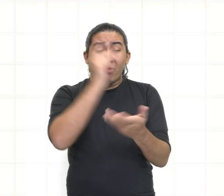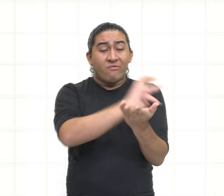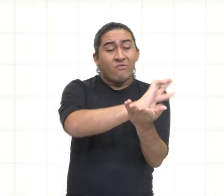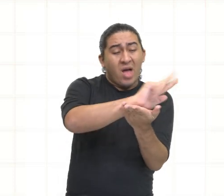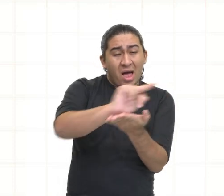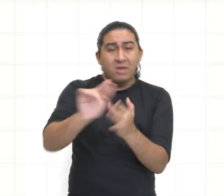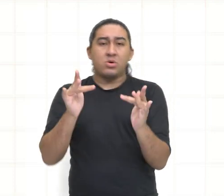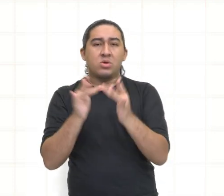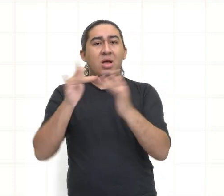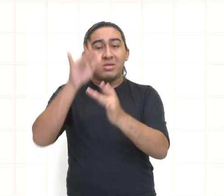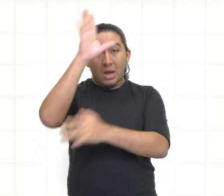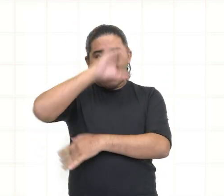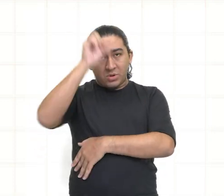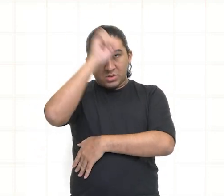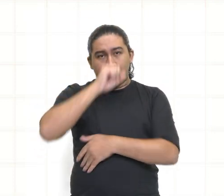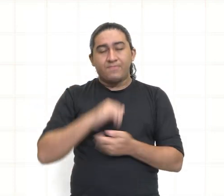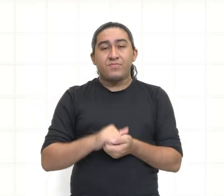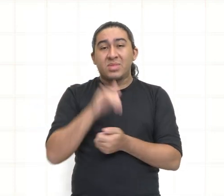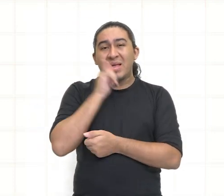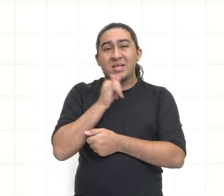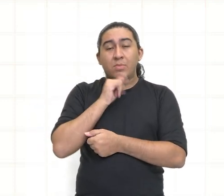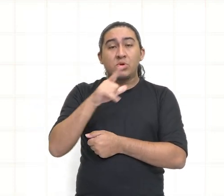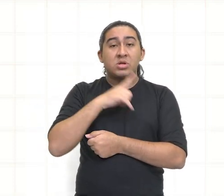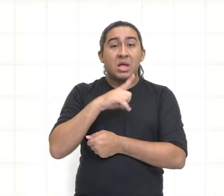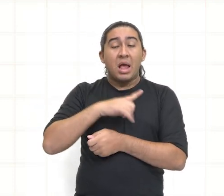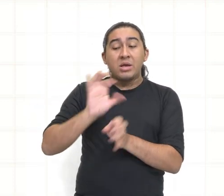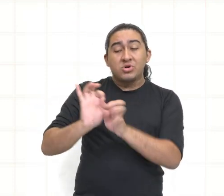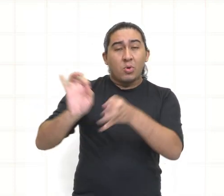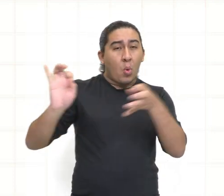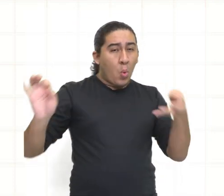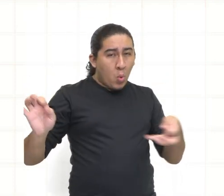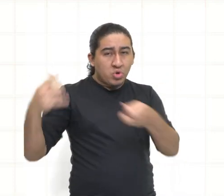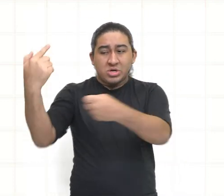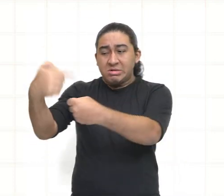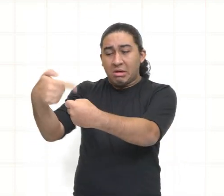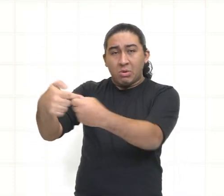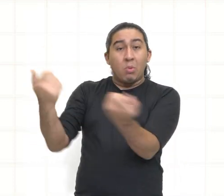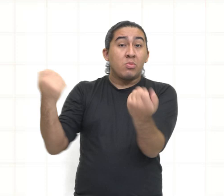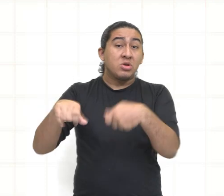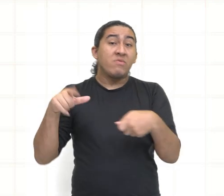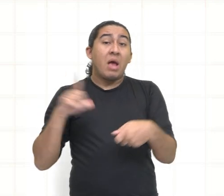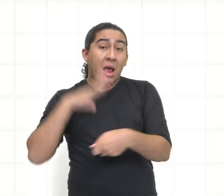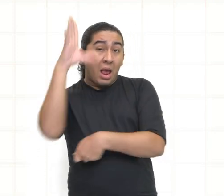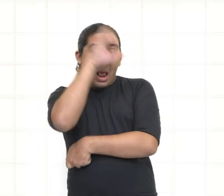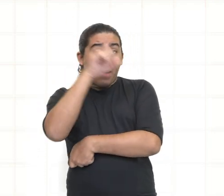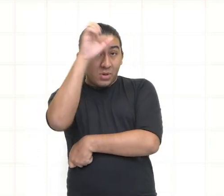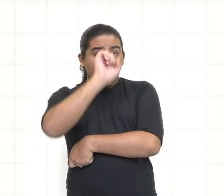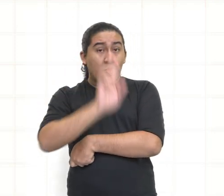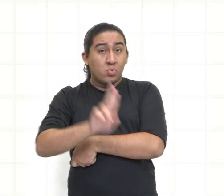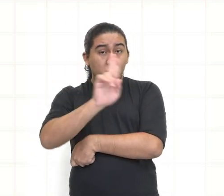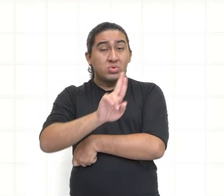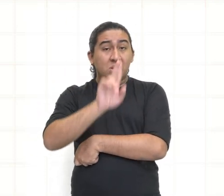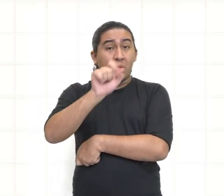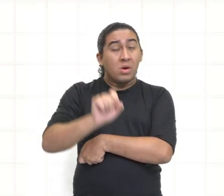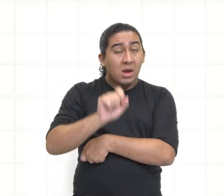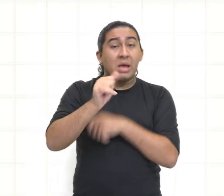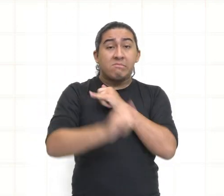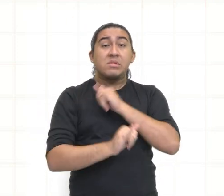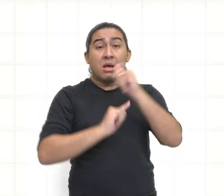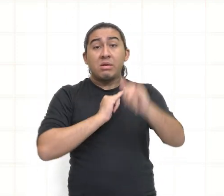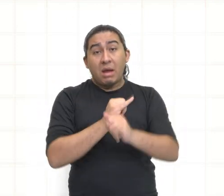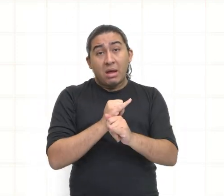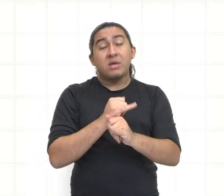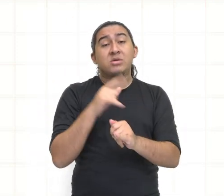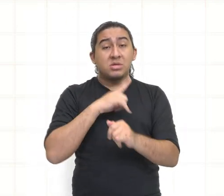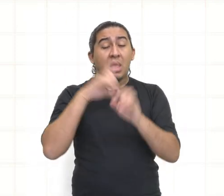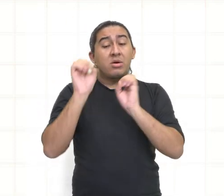perceber áreas remotas que conseguem ter acesso à educação através de plataformas digitais, através